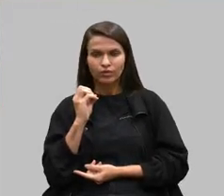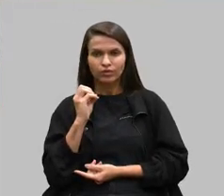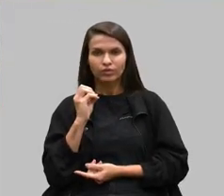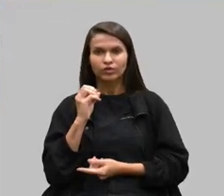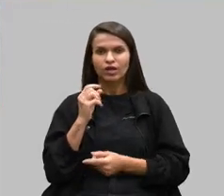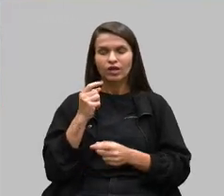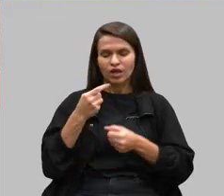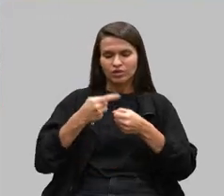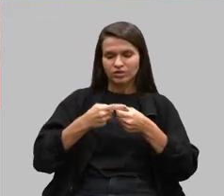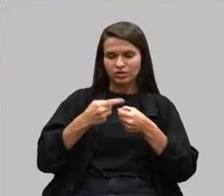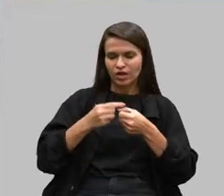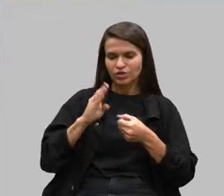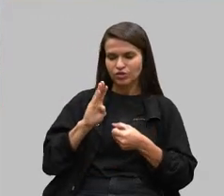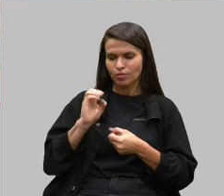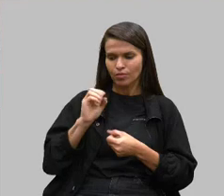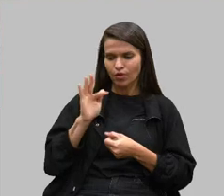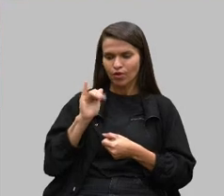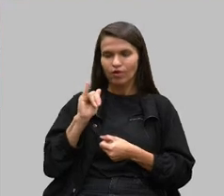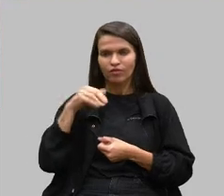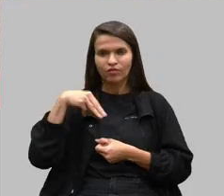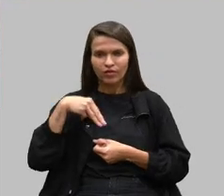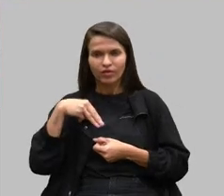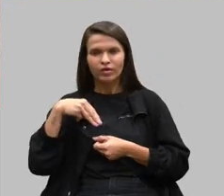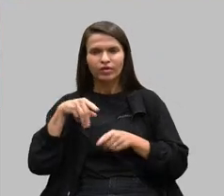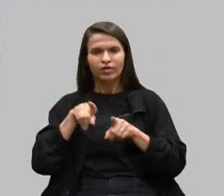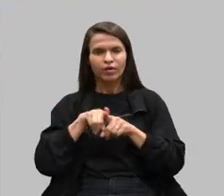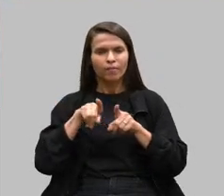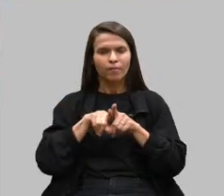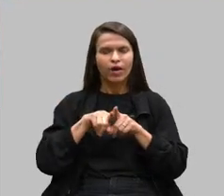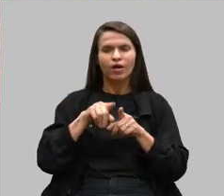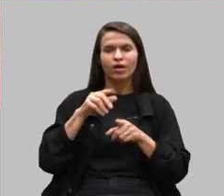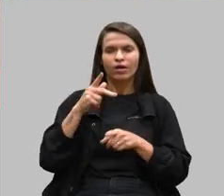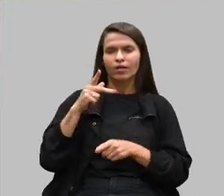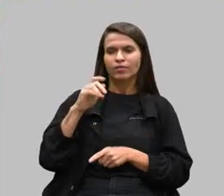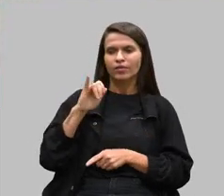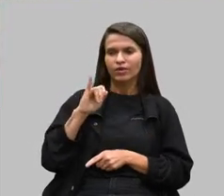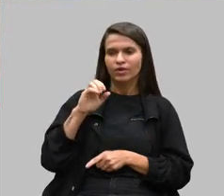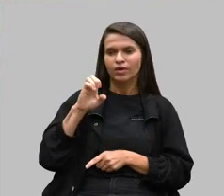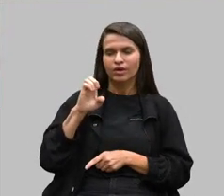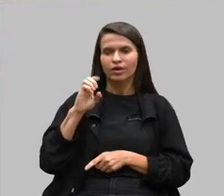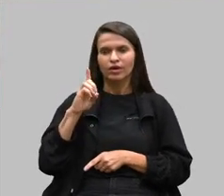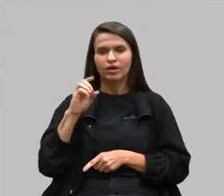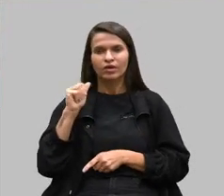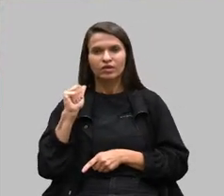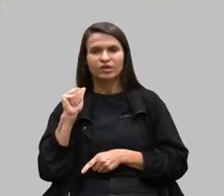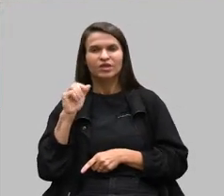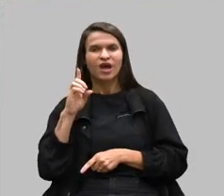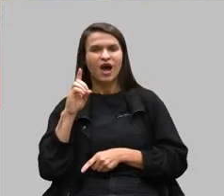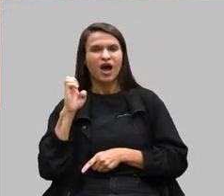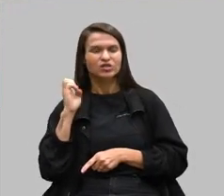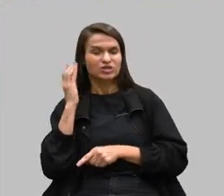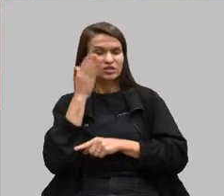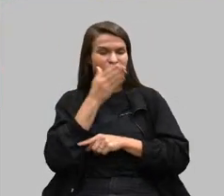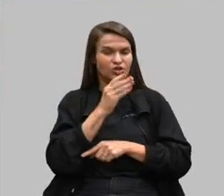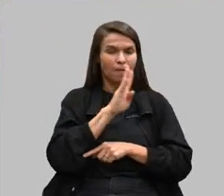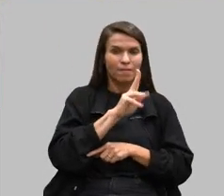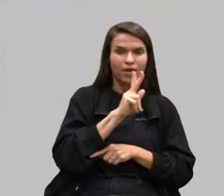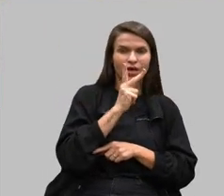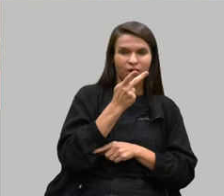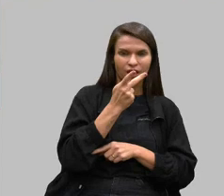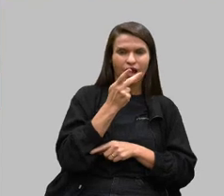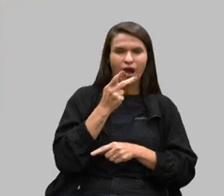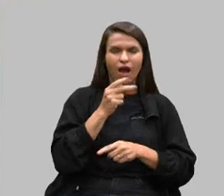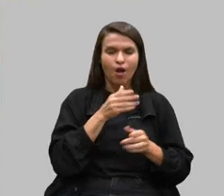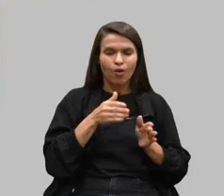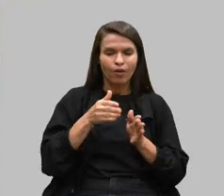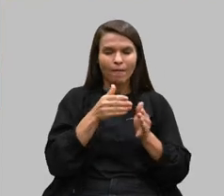fim Piedade Gerais quem sai de Belo Vale sentida Belo Horizonte que é um caminho mais esperto